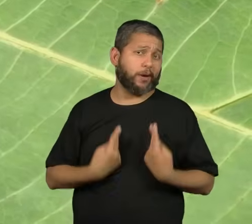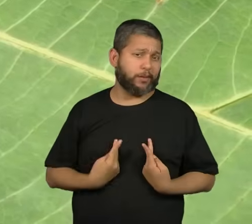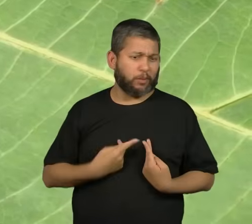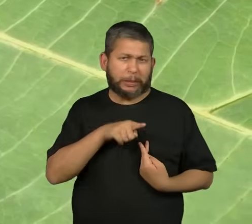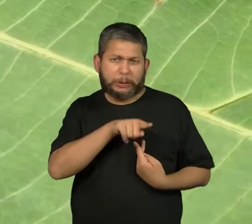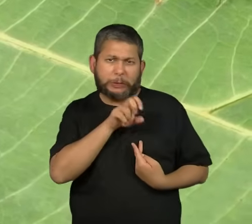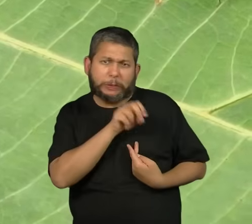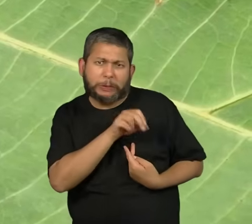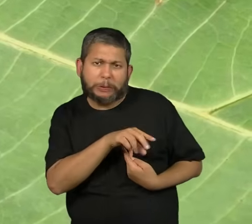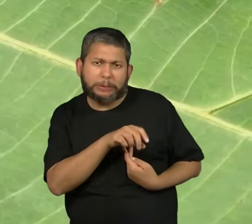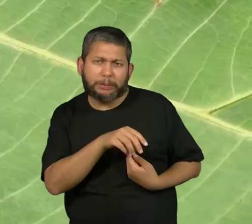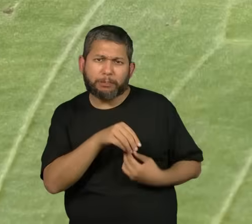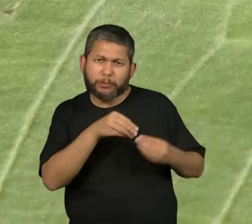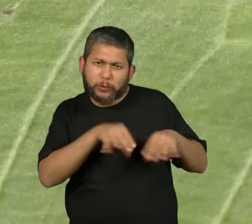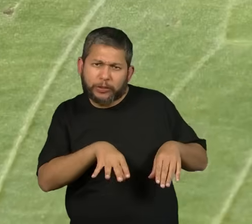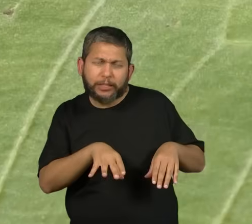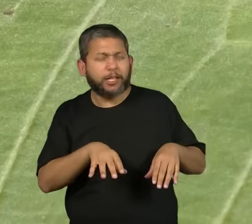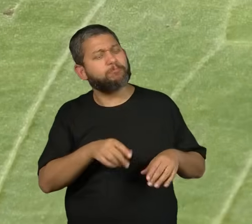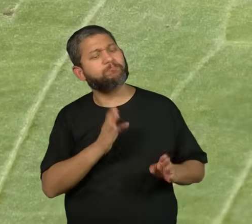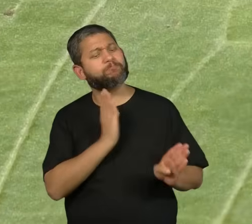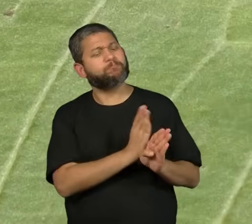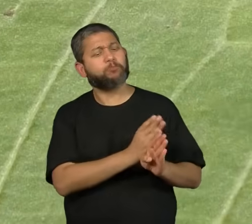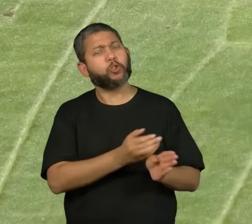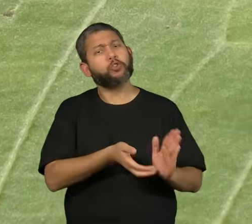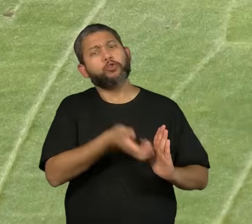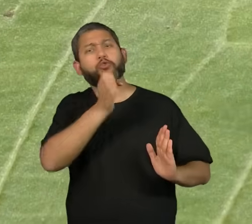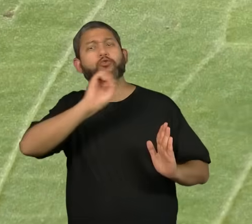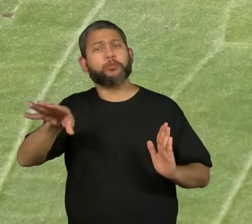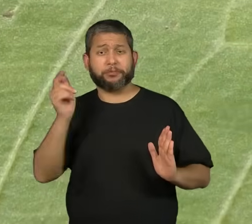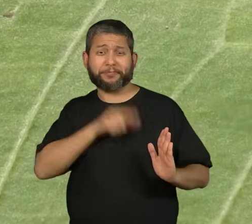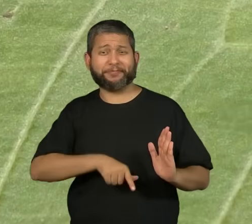que podem fazer mal a elas.